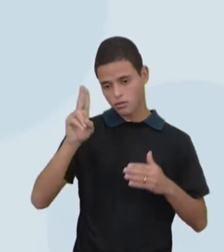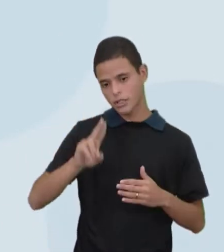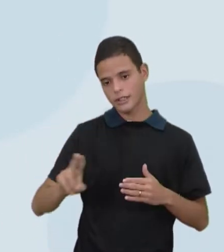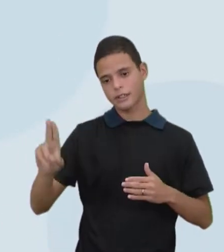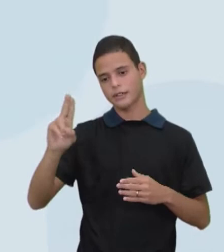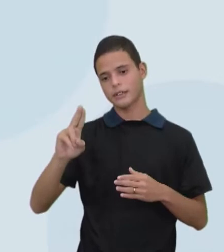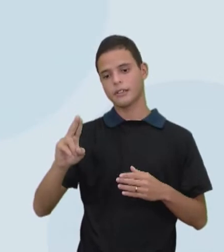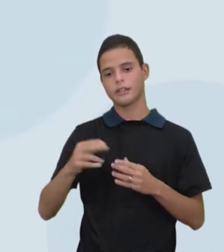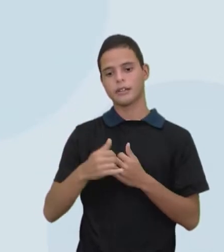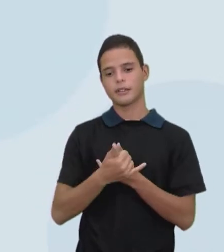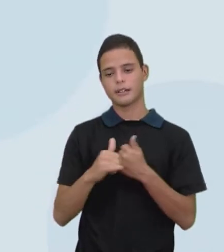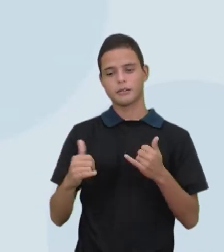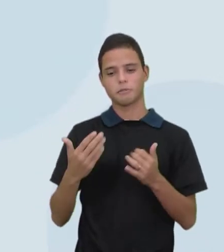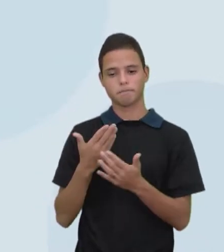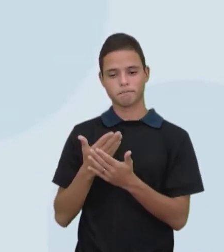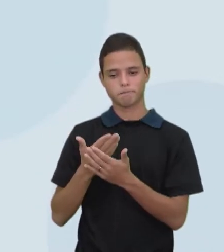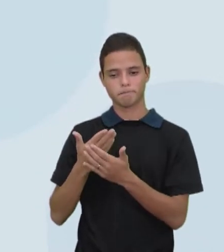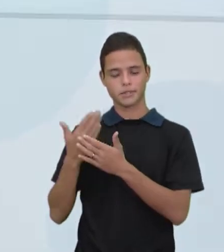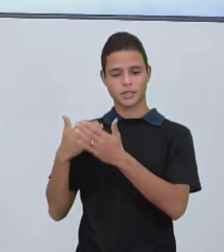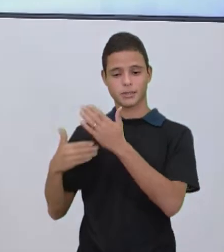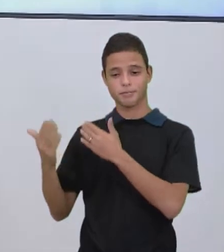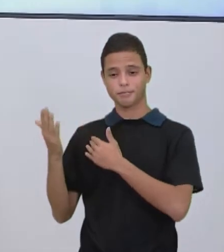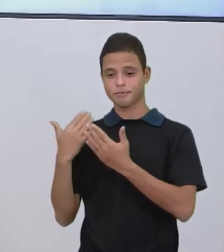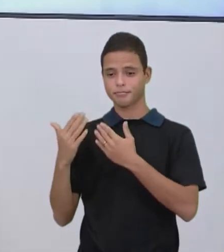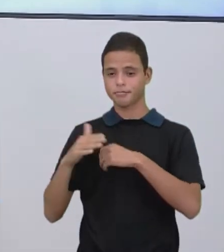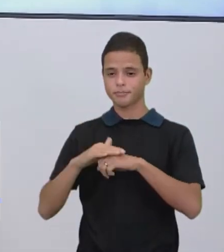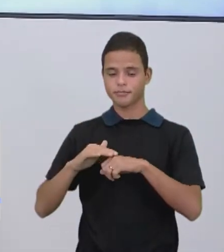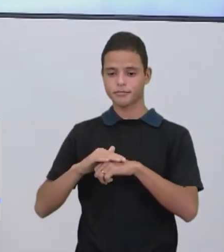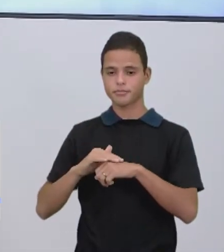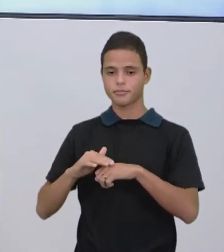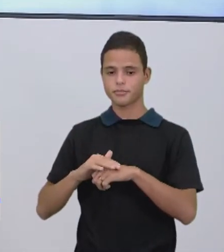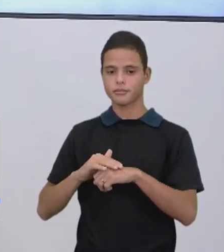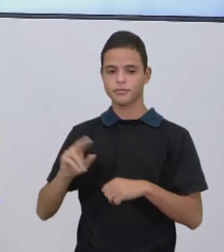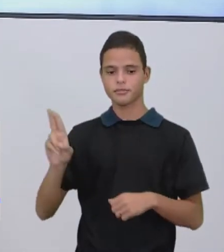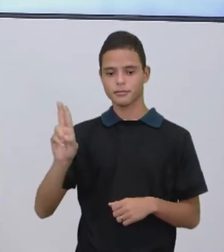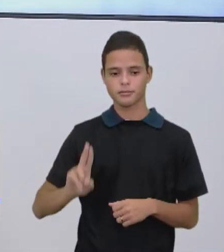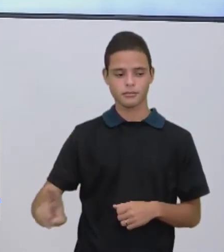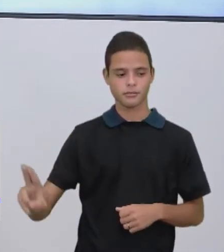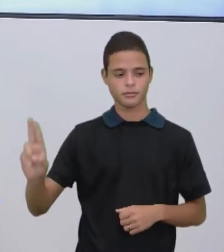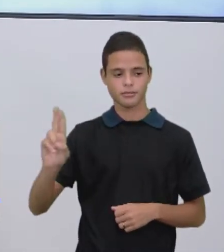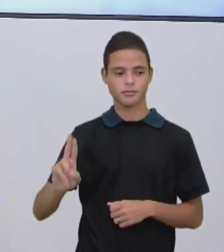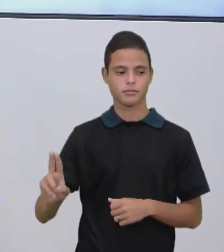Na aula anterior, a gente falou sobre o uso tradicional, que é o uso feito